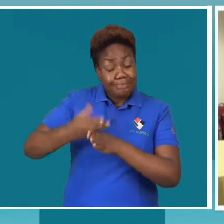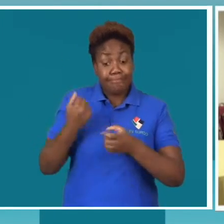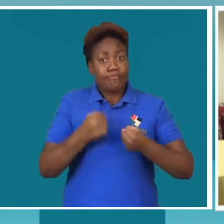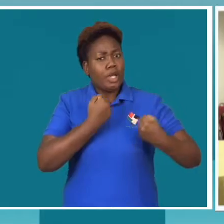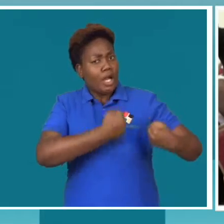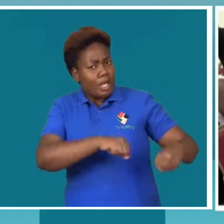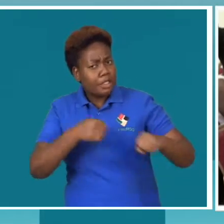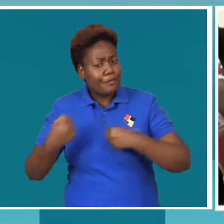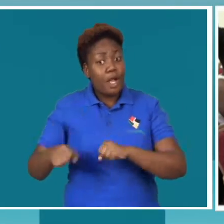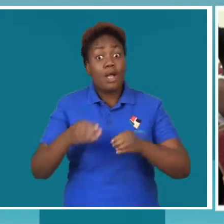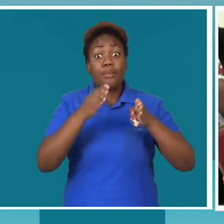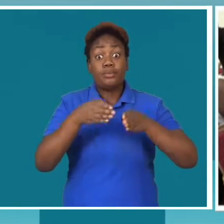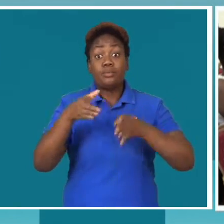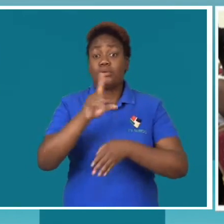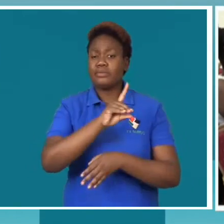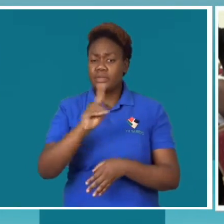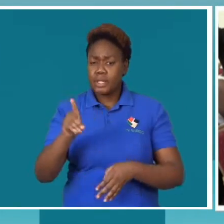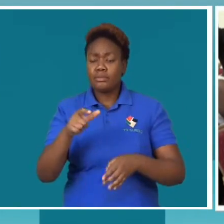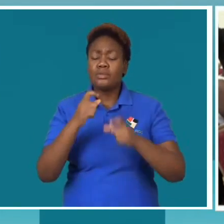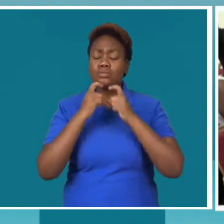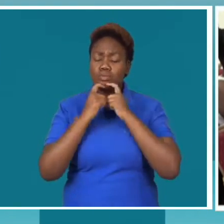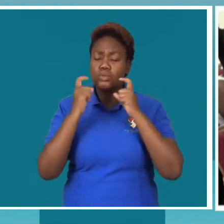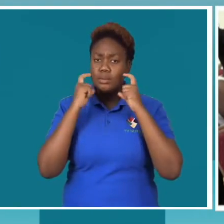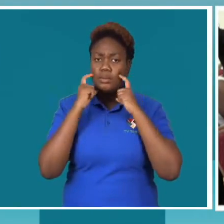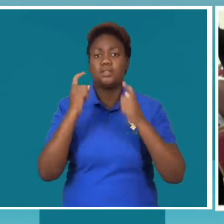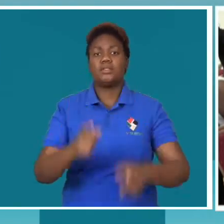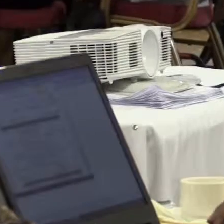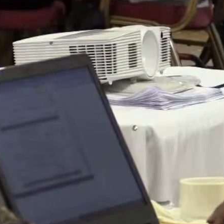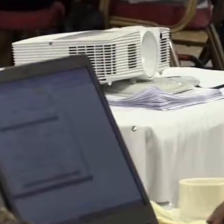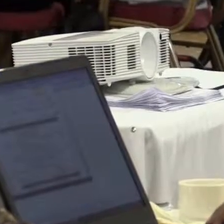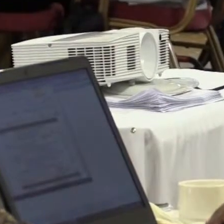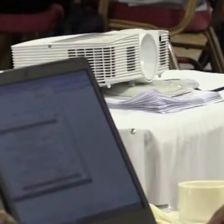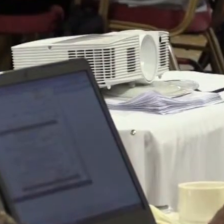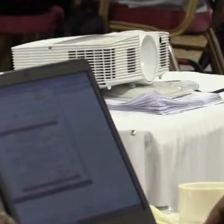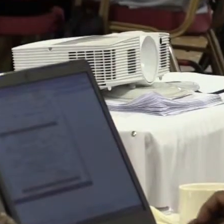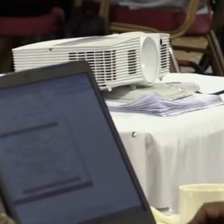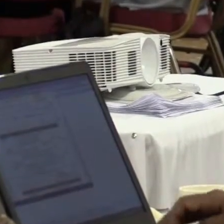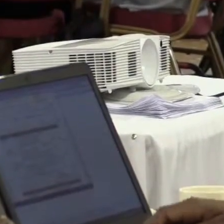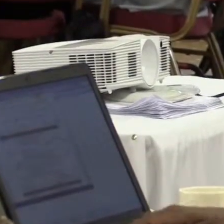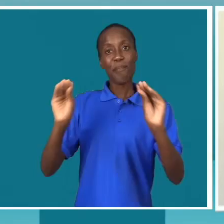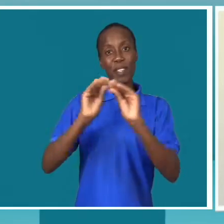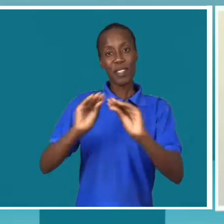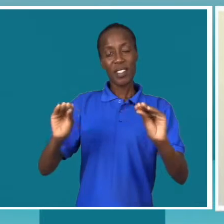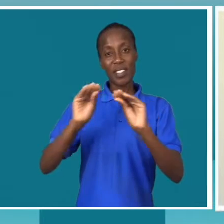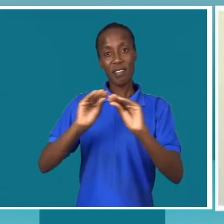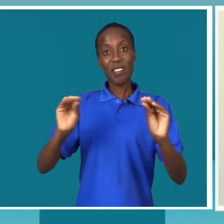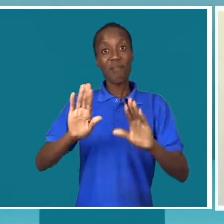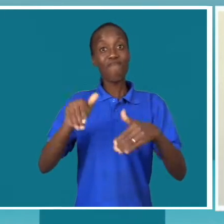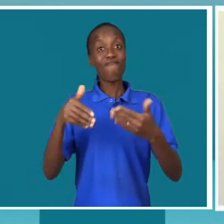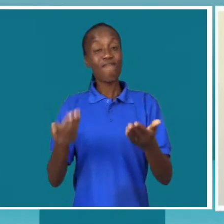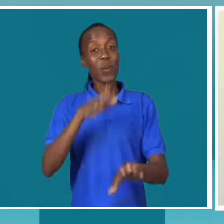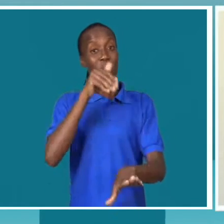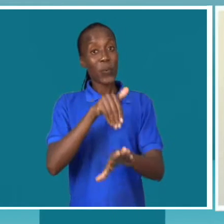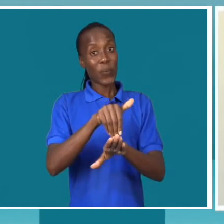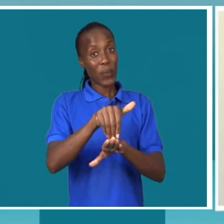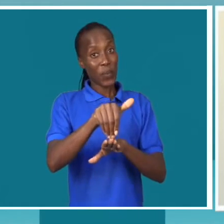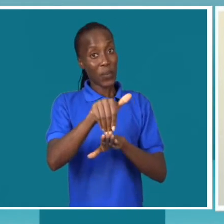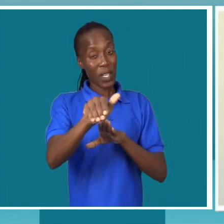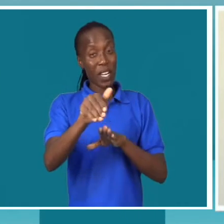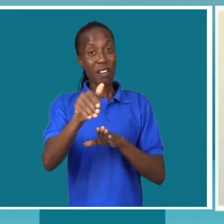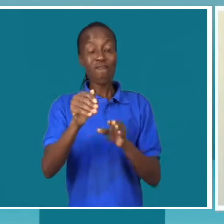atividades desenvolvidas pelo MASC em prol da pessoa com deficiência em Moçambique. Esta capacitação